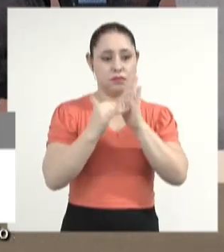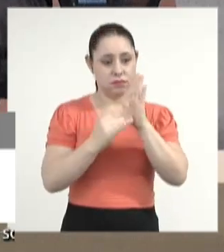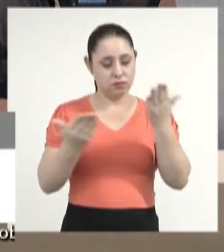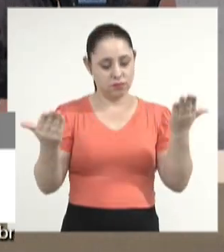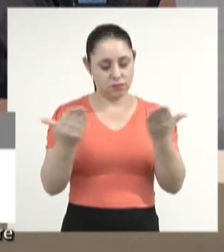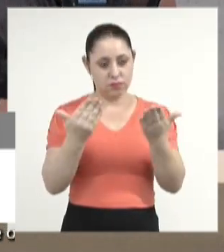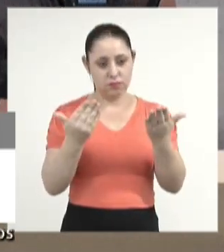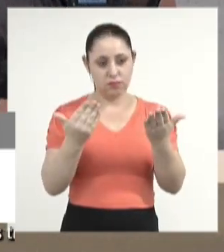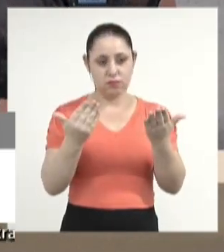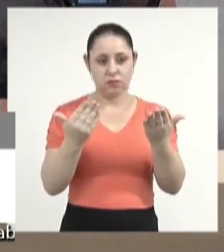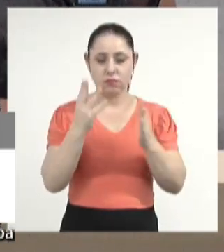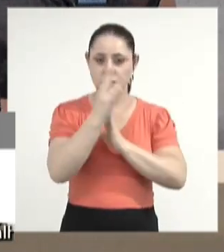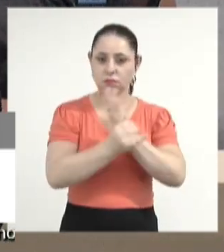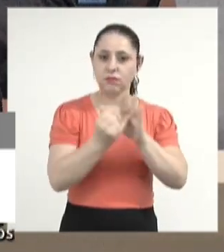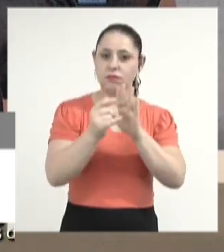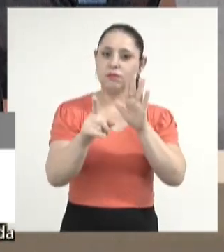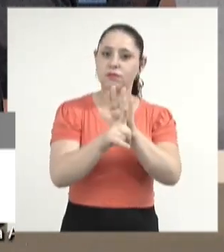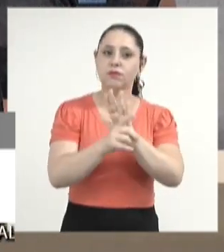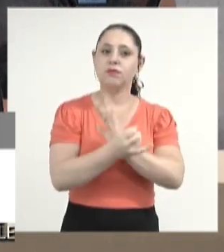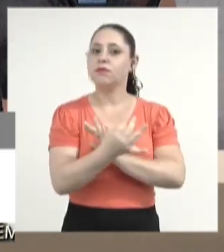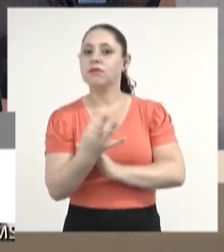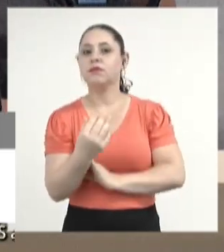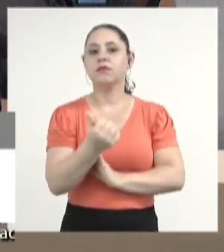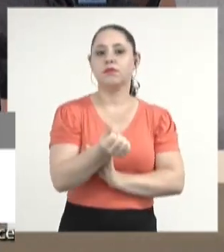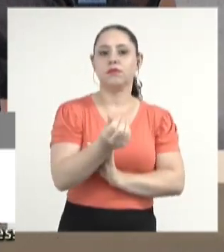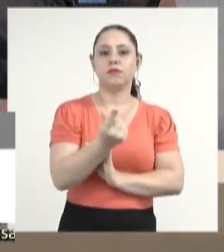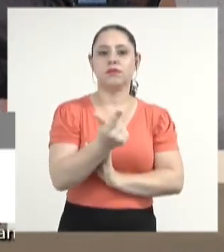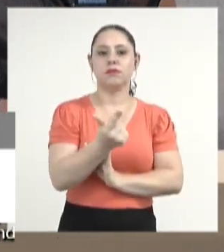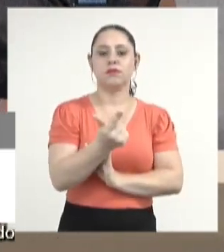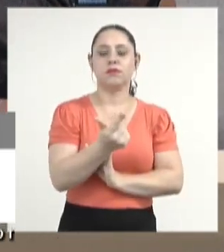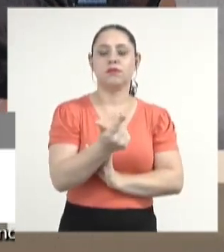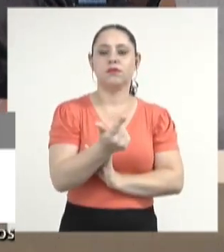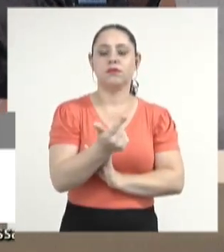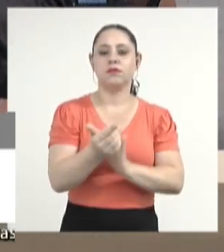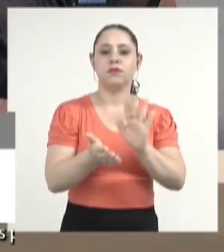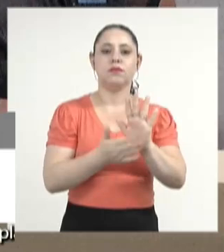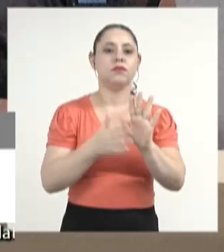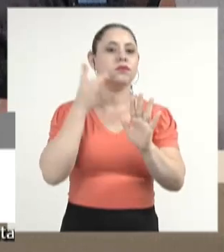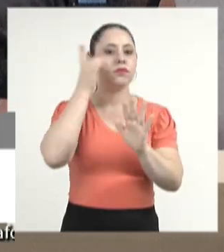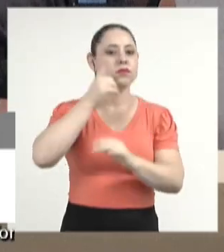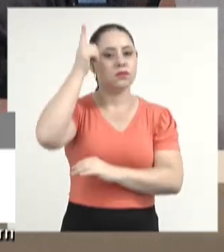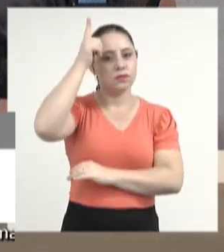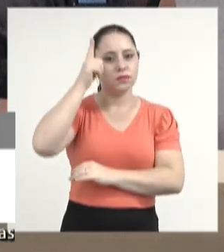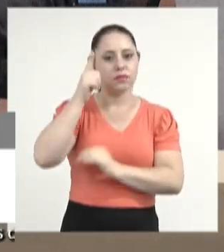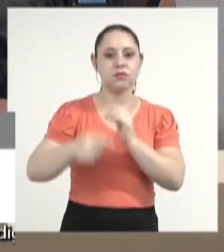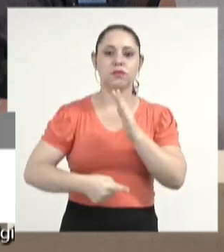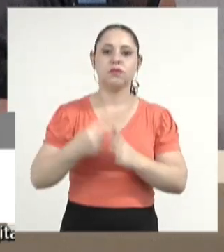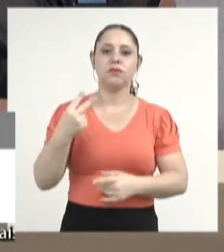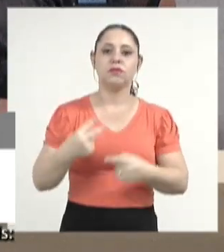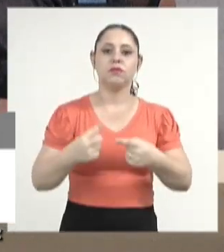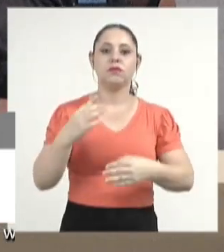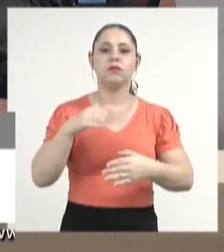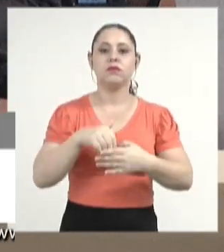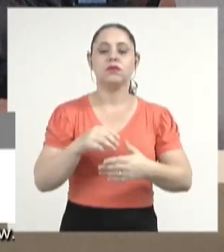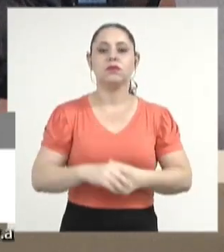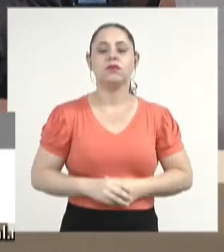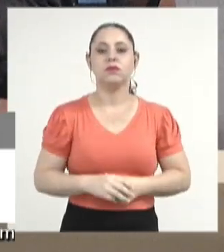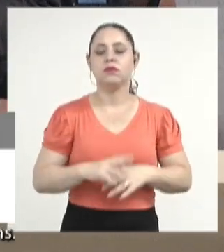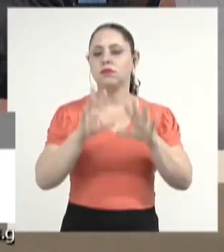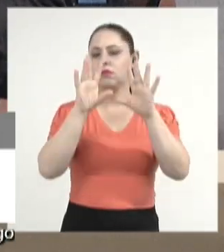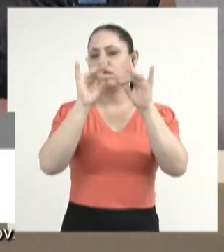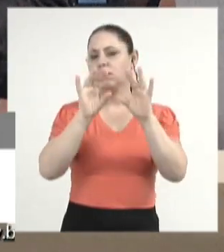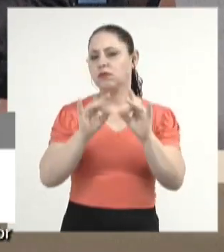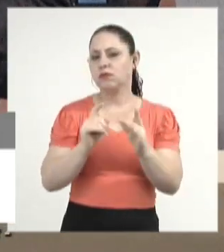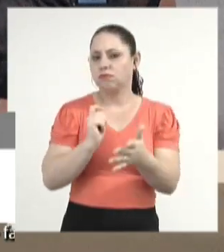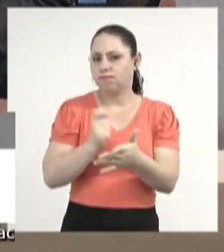na pauta de hoje é o projeto de lei de número 62, de autoria do deputado Lídio Lopes, em segunda discussão, que dispõe